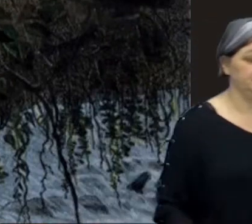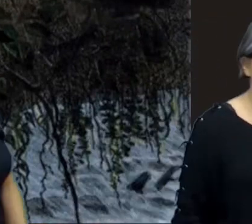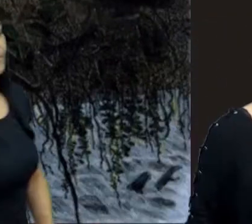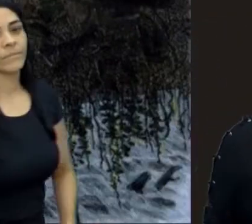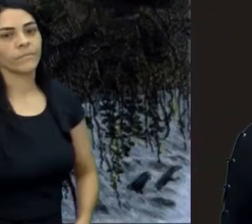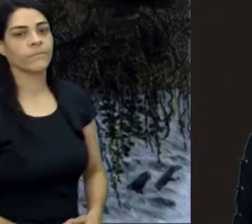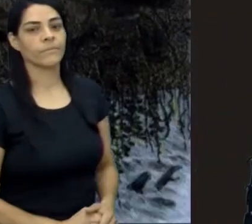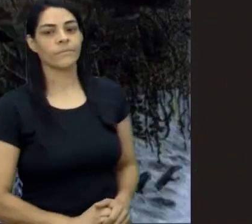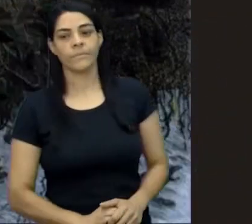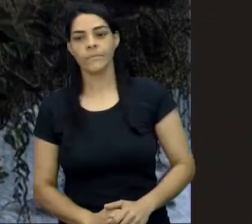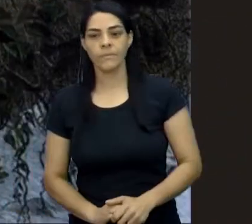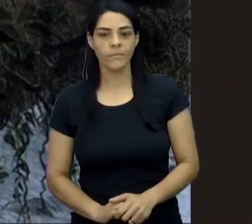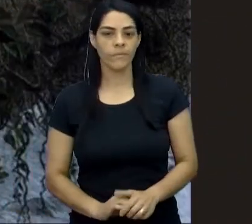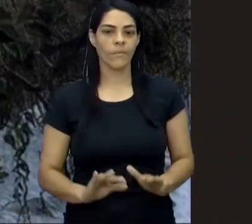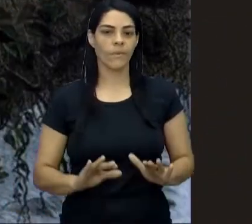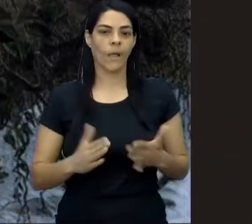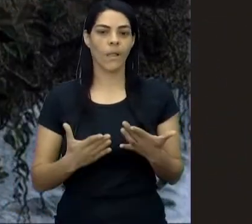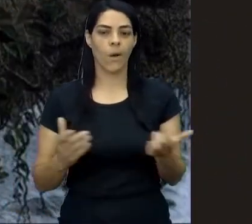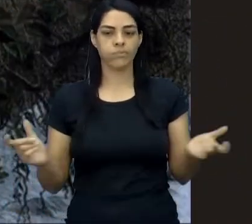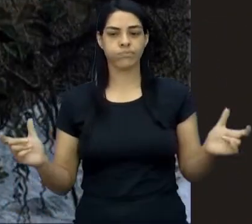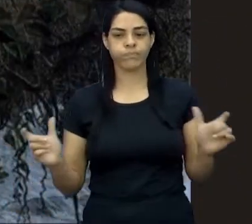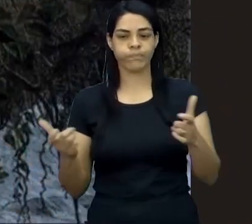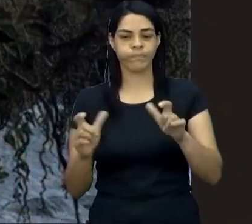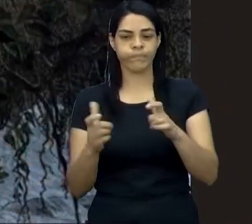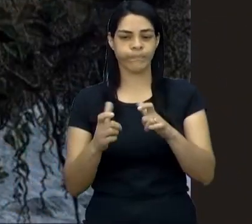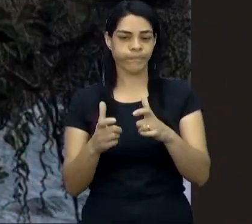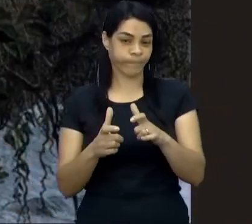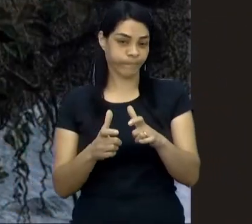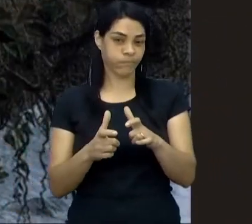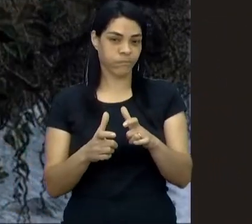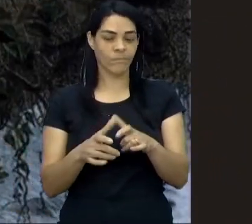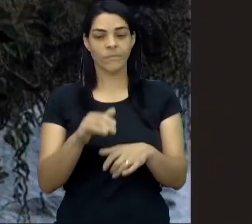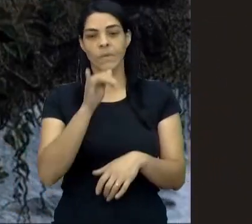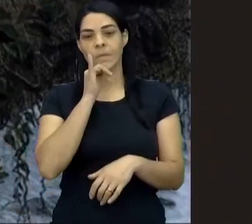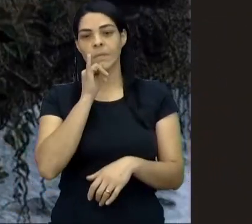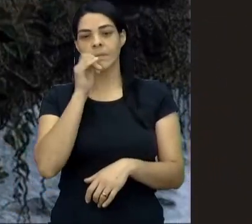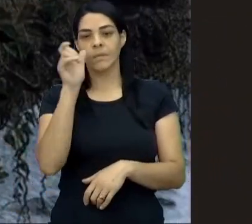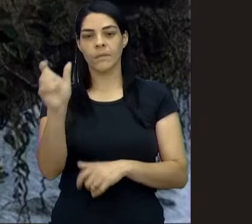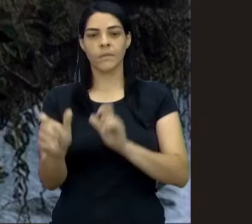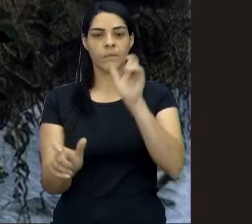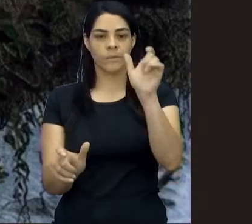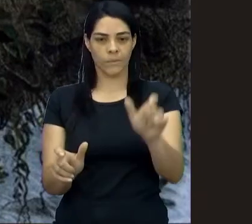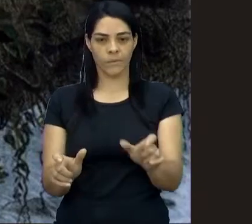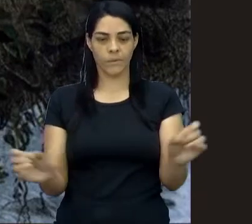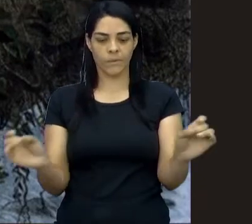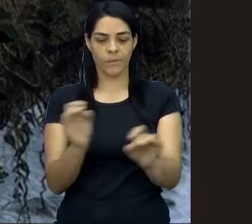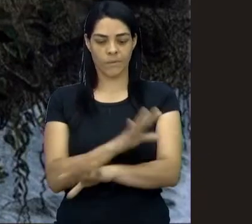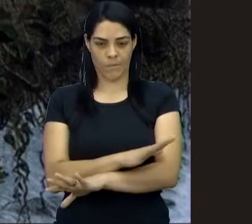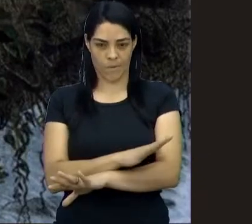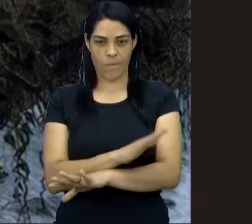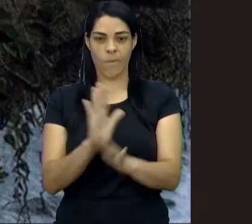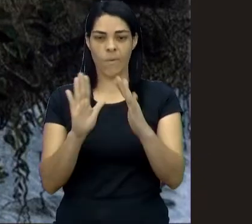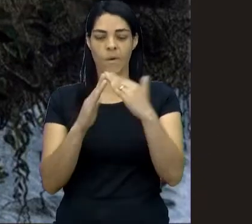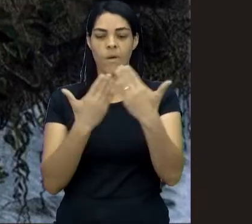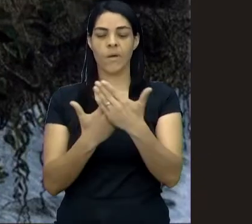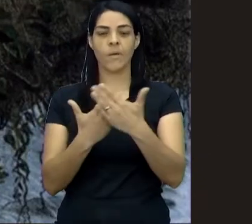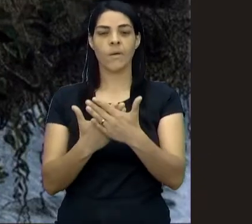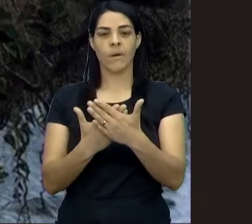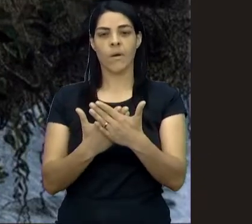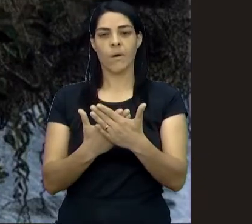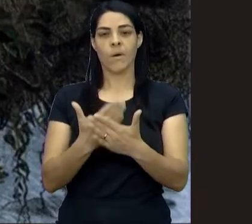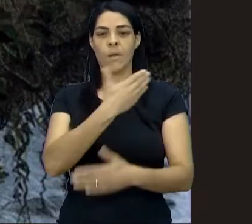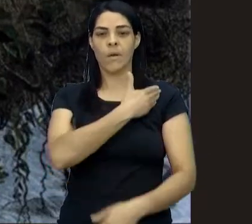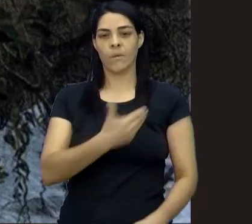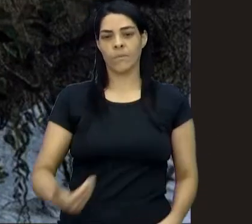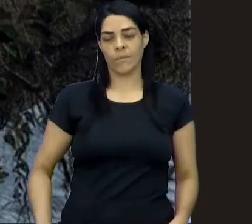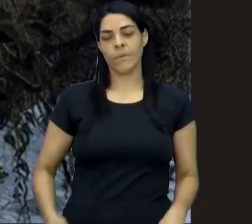minimizar de algumas formas por exemplo a pessoa Às vezes termina o a escola no ensino público Mas ela não se